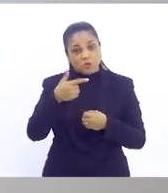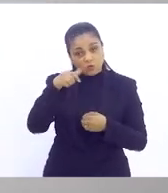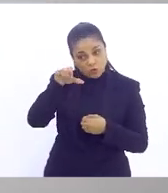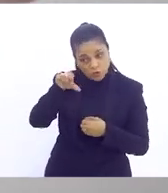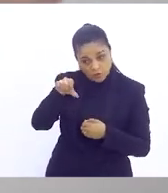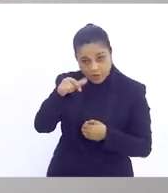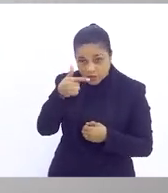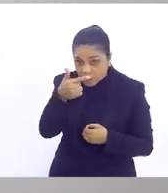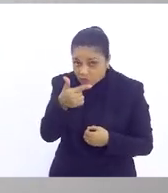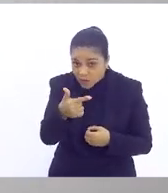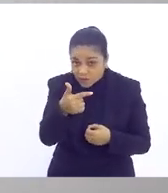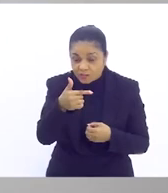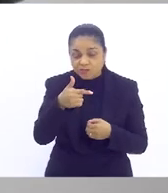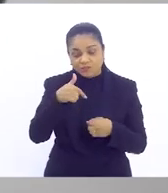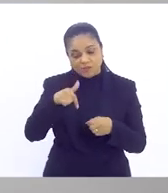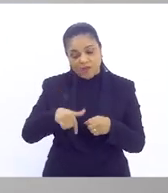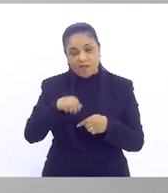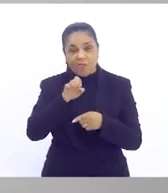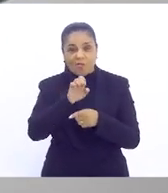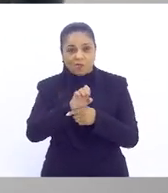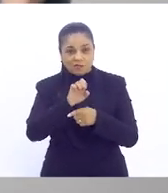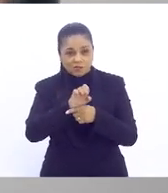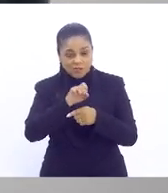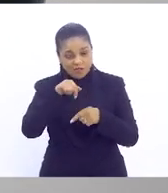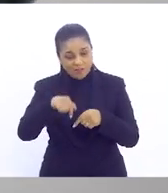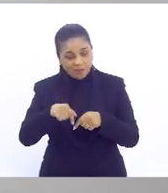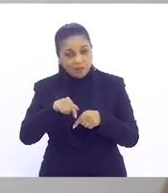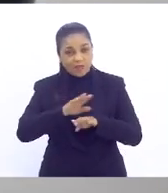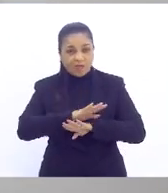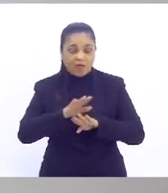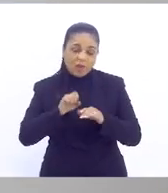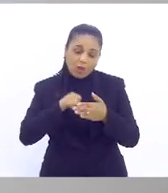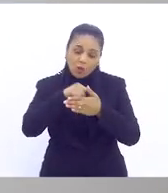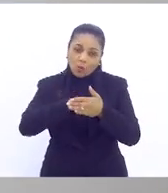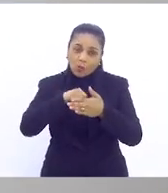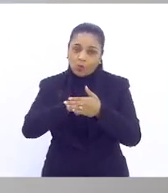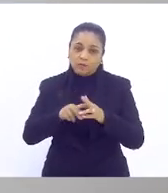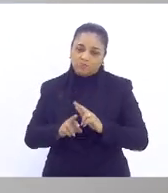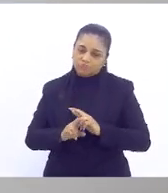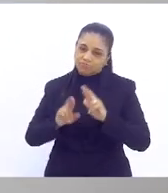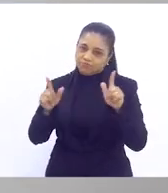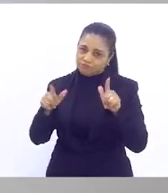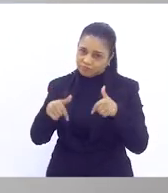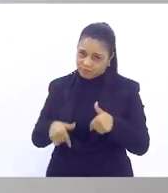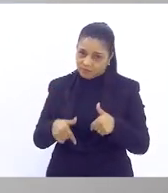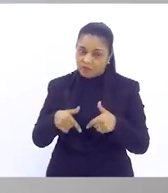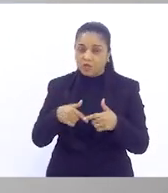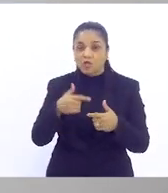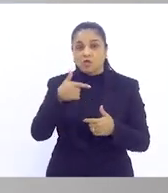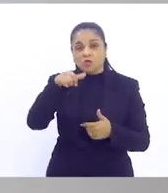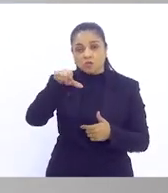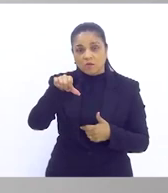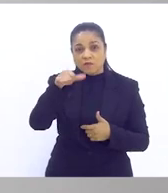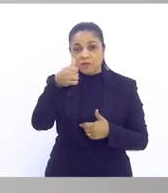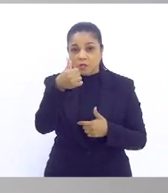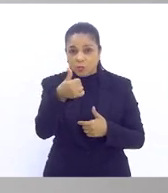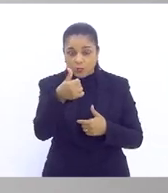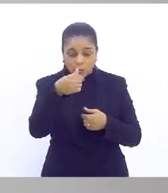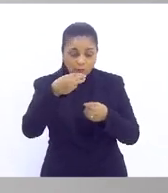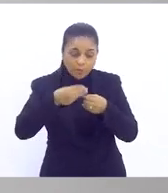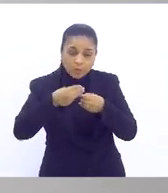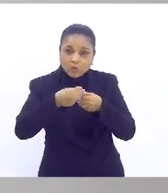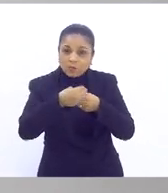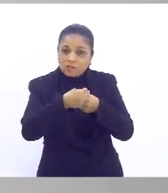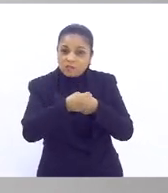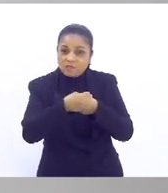92 Mas é proposital porque é uma outra luta específica 91 municípios e muitos